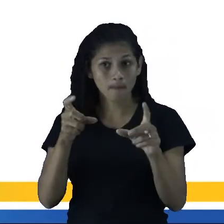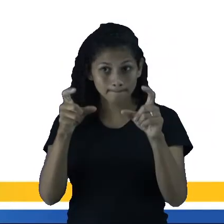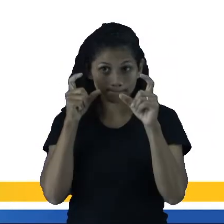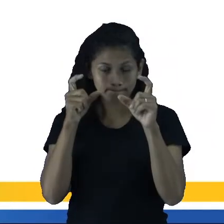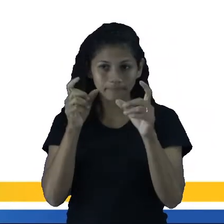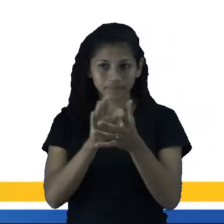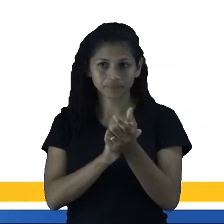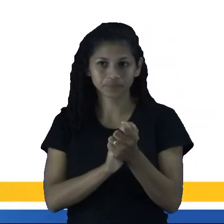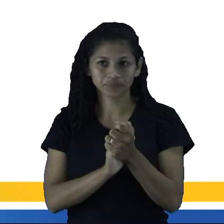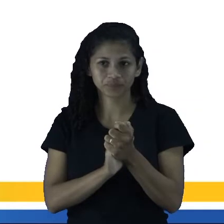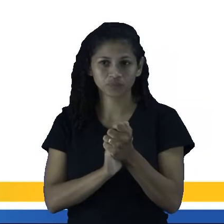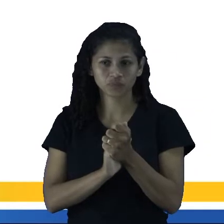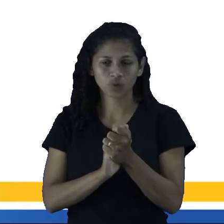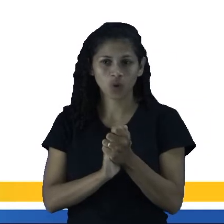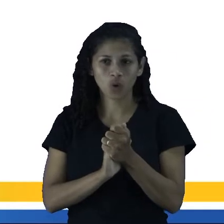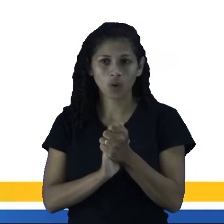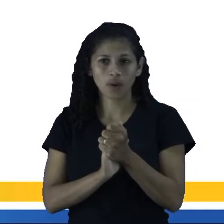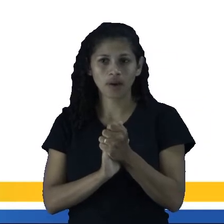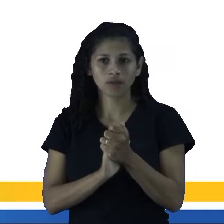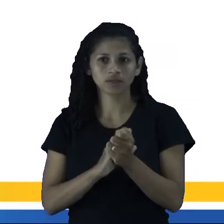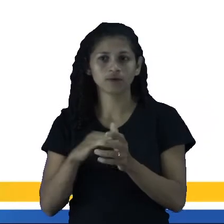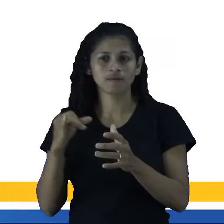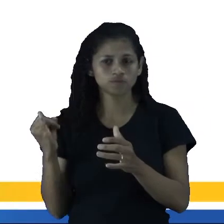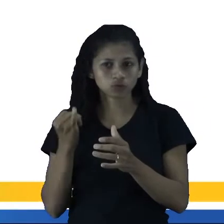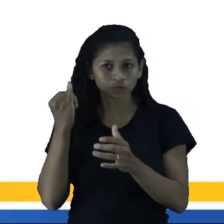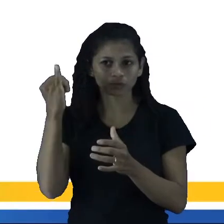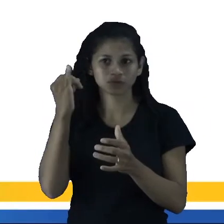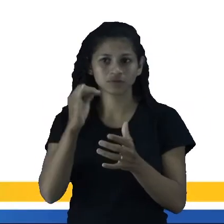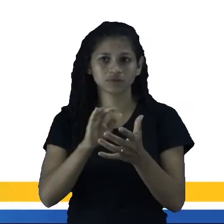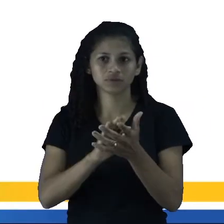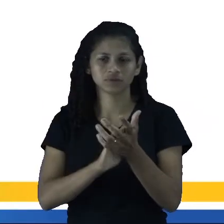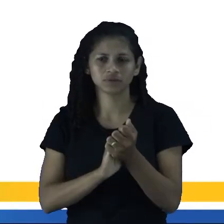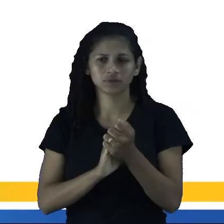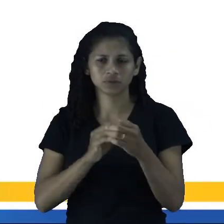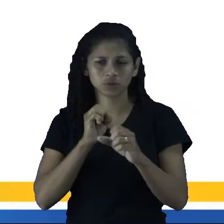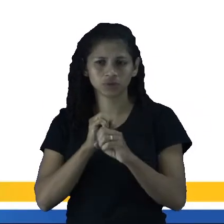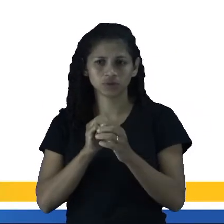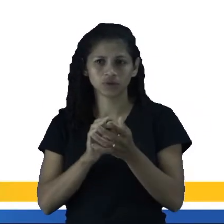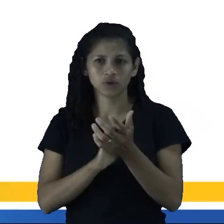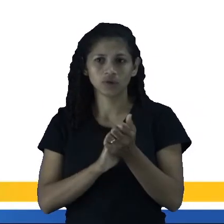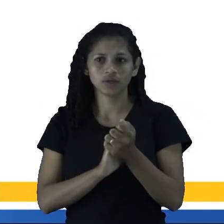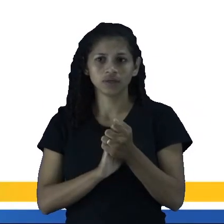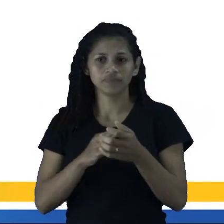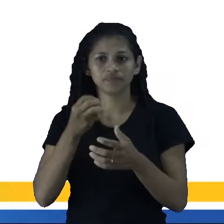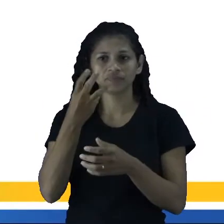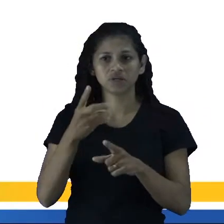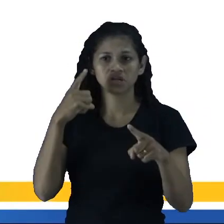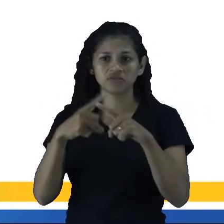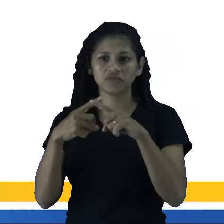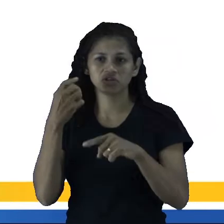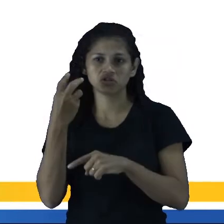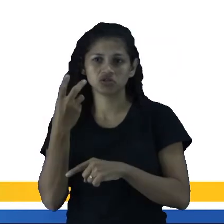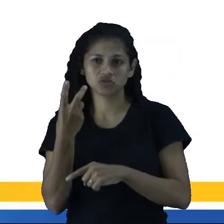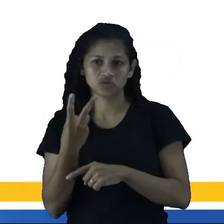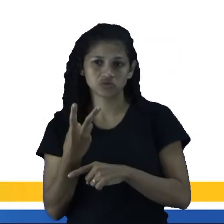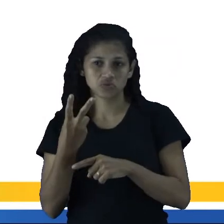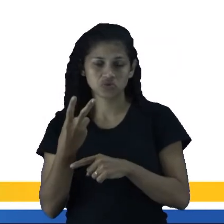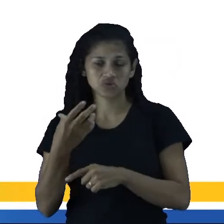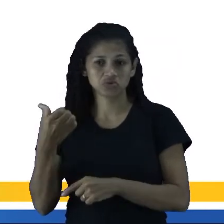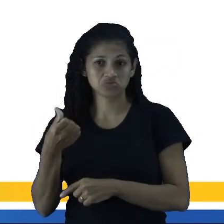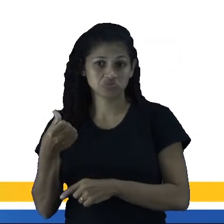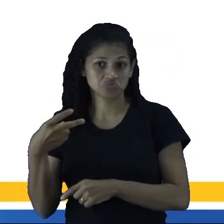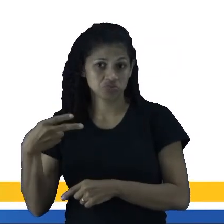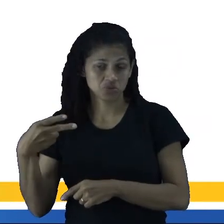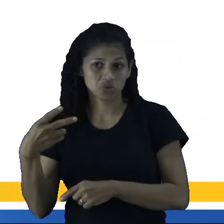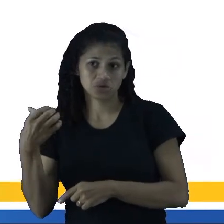tá? Isso aqui é muito esclarecedor e muita gente entendeu. Tem gente que faria isso aqui, ó. 3 vezes 2, 6 e iria dividir.